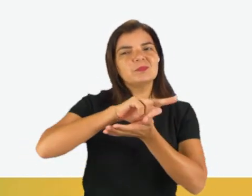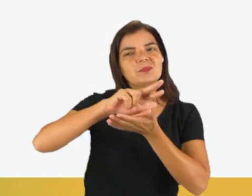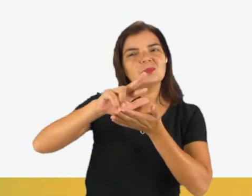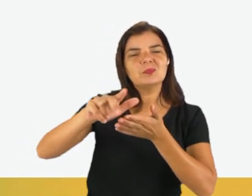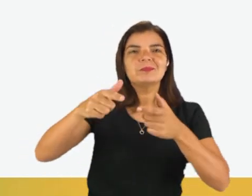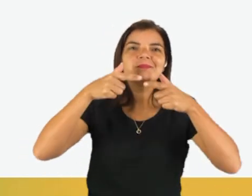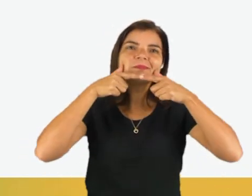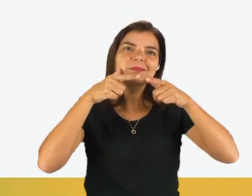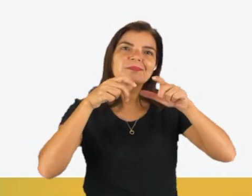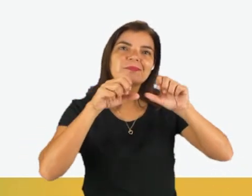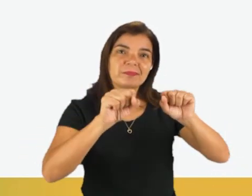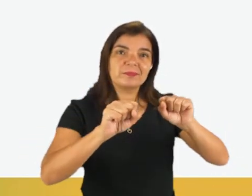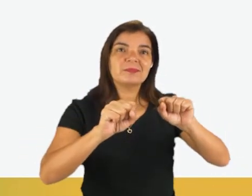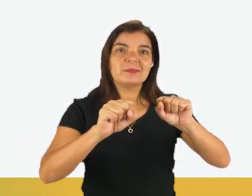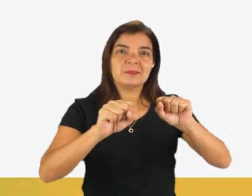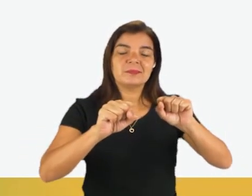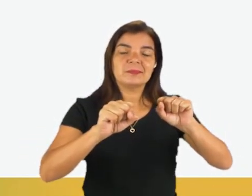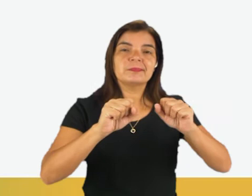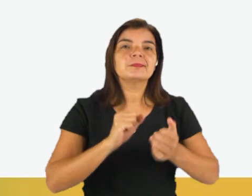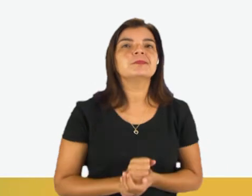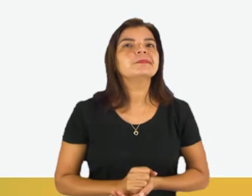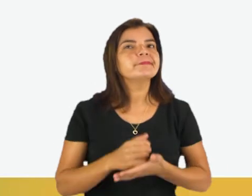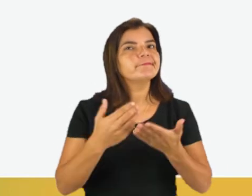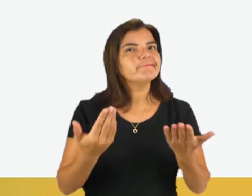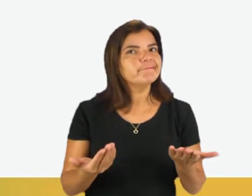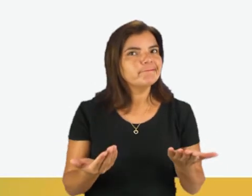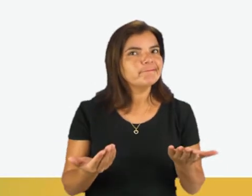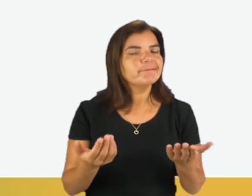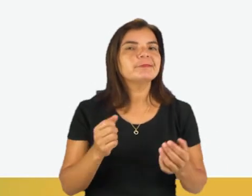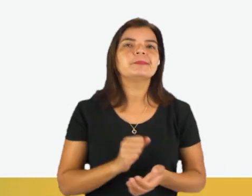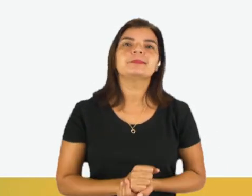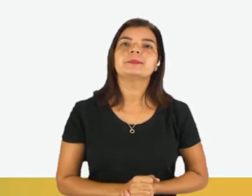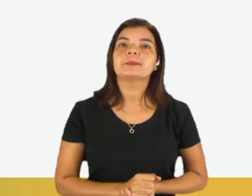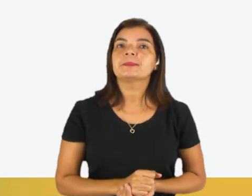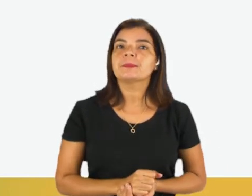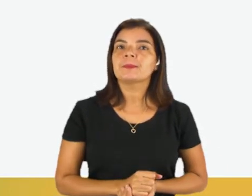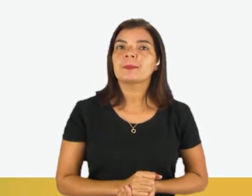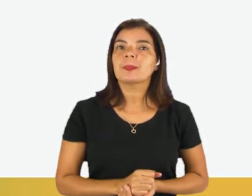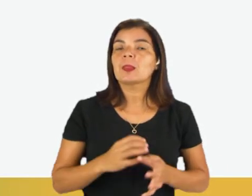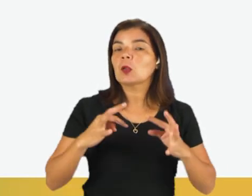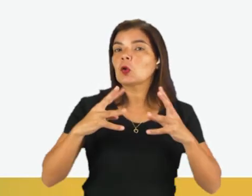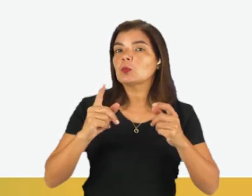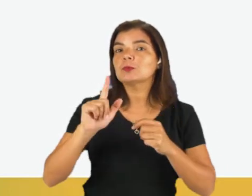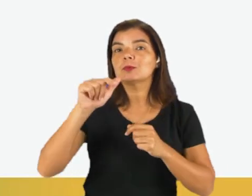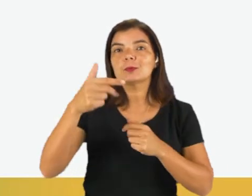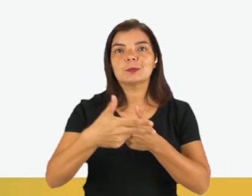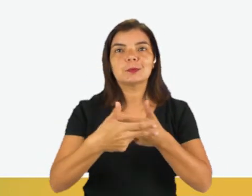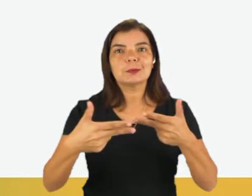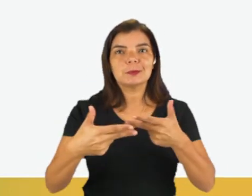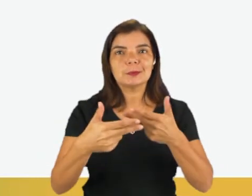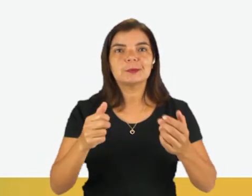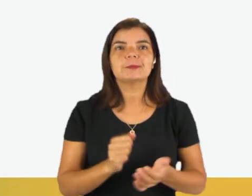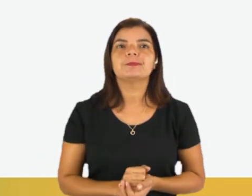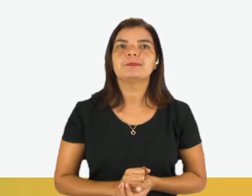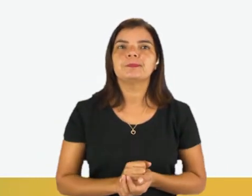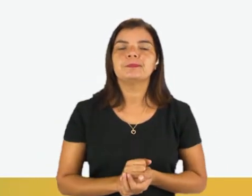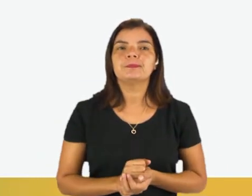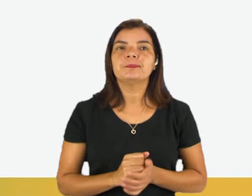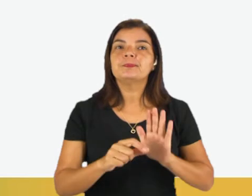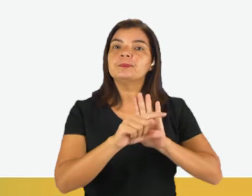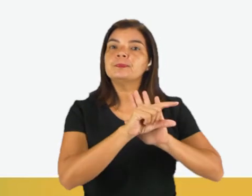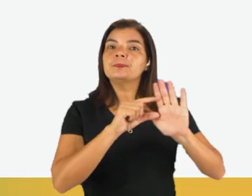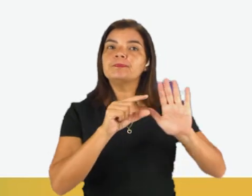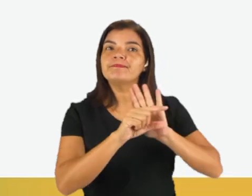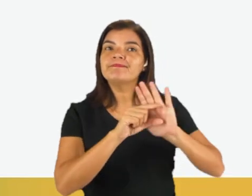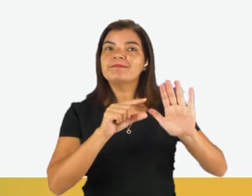manifestação simultânea de várias funções da linguagem, com o predomínio, entretanto, de uma sobre as